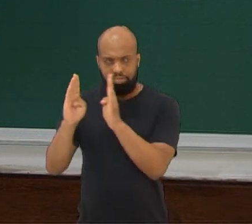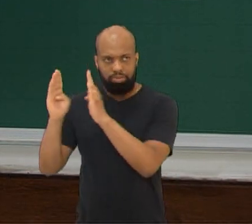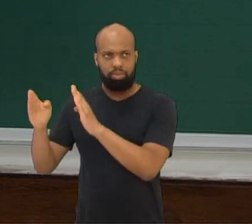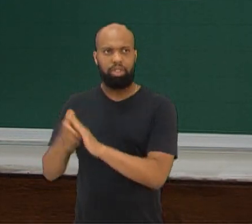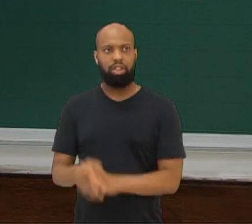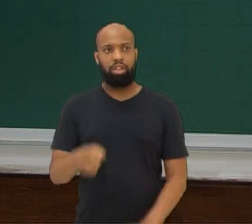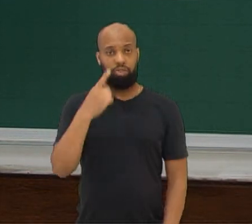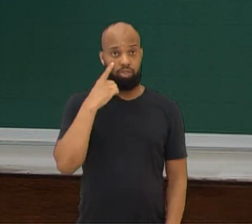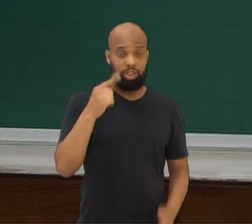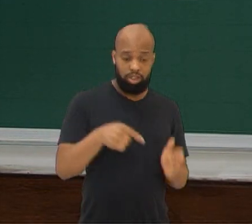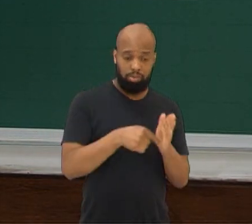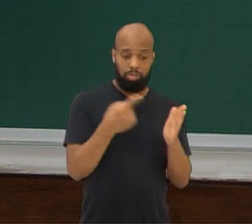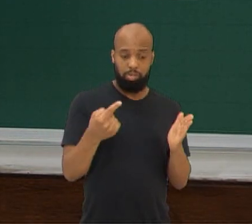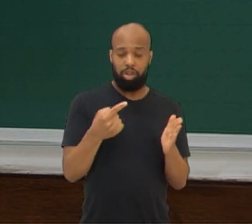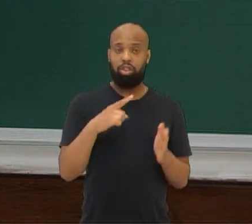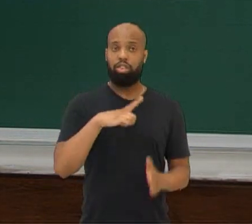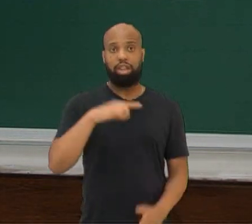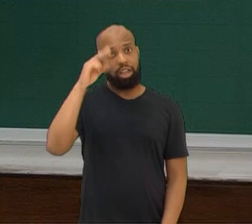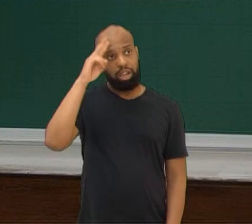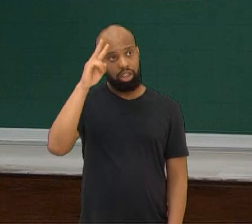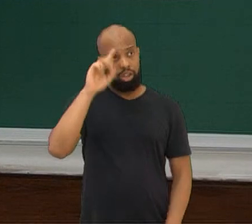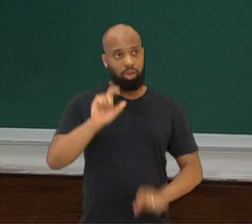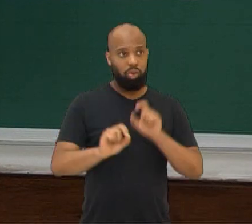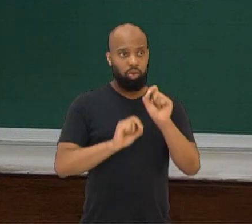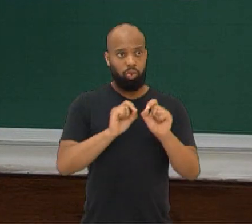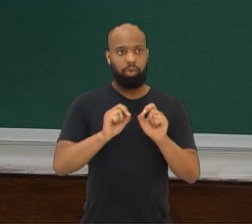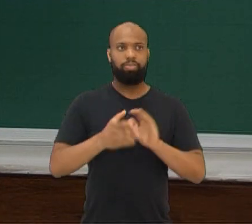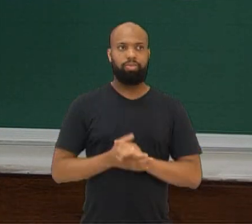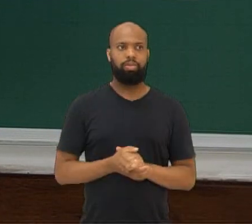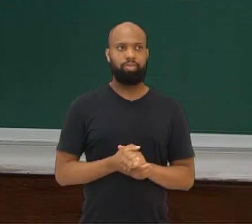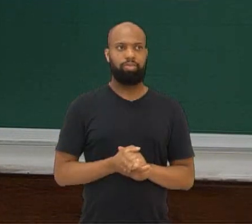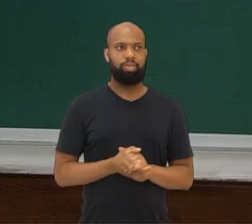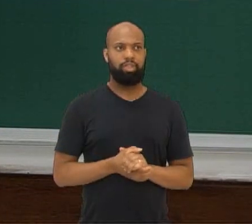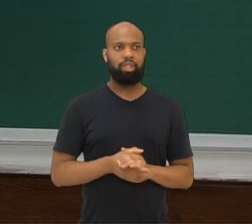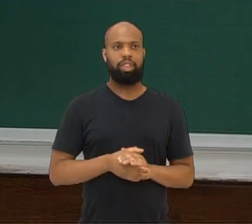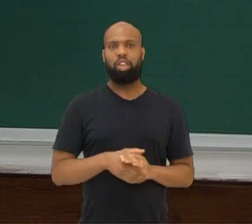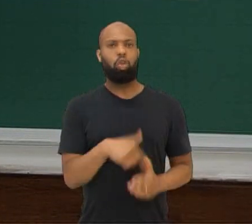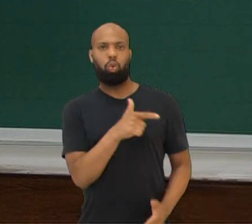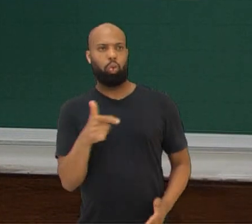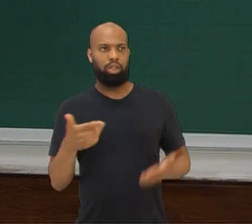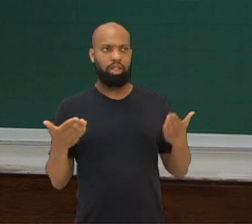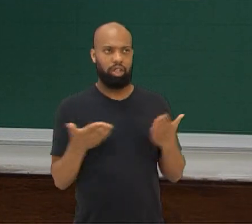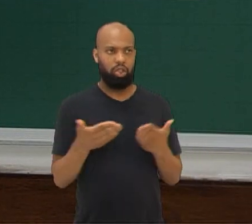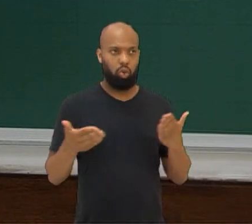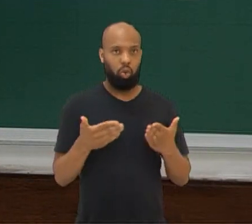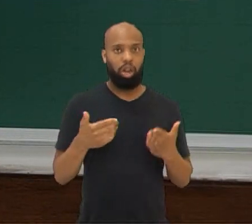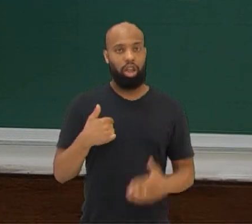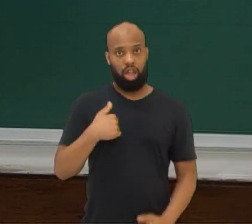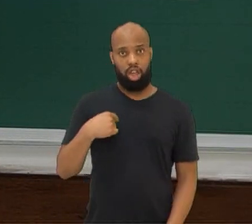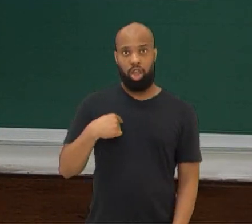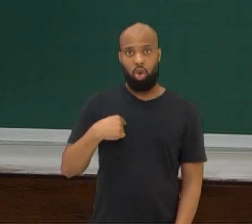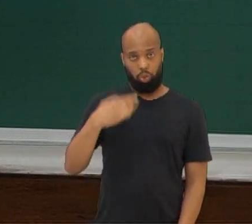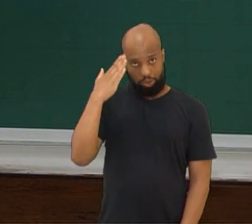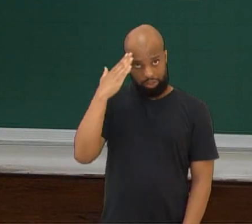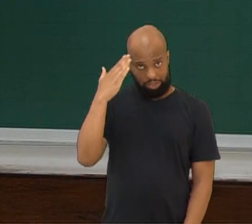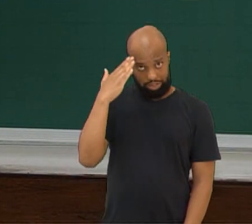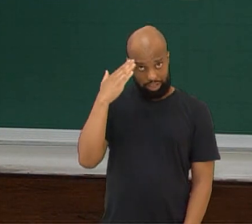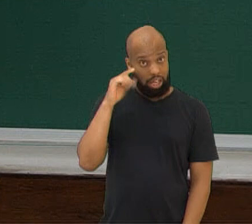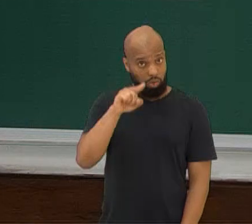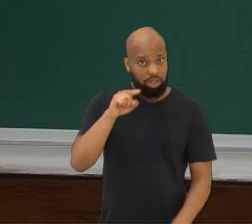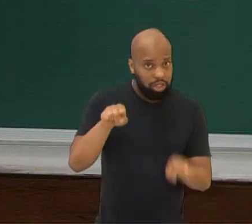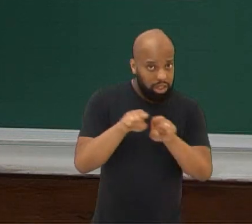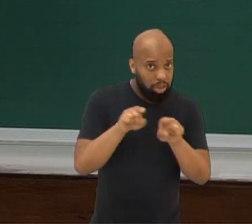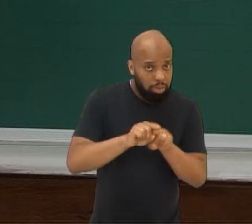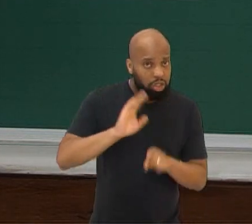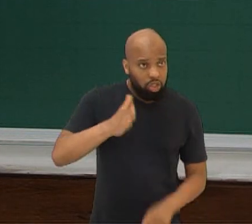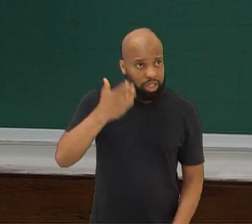Então, vamos lá. Primeira coisa que a gente tem que lembrar é que nem está aqui, porque eu entendo que vocês, a essas alturas, já sabem que o